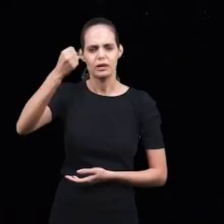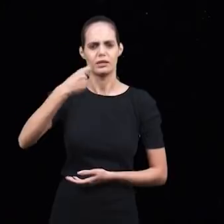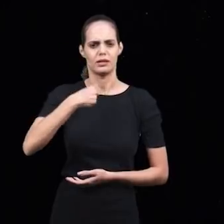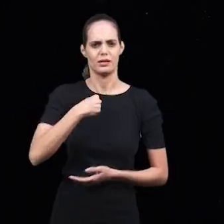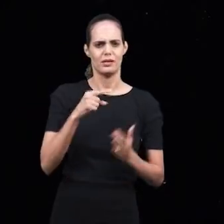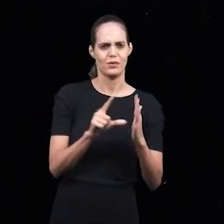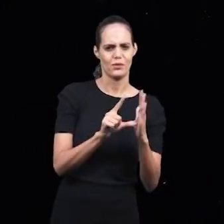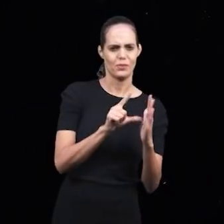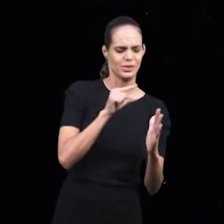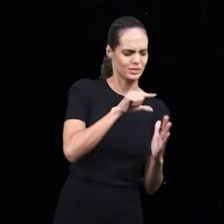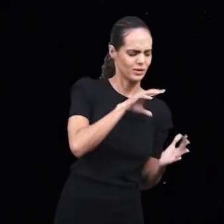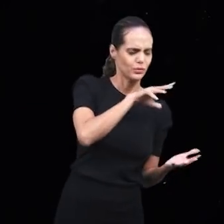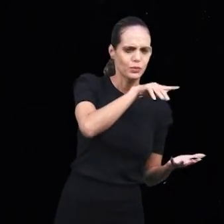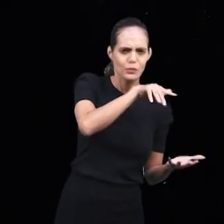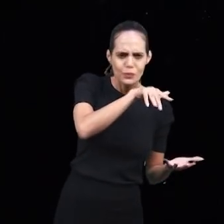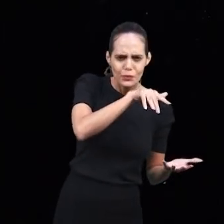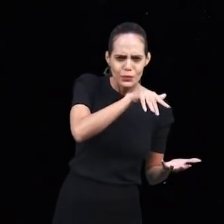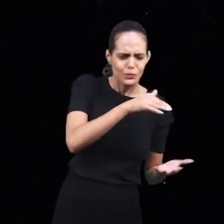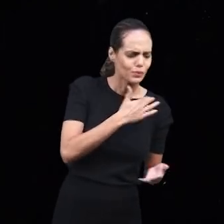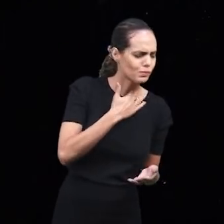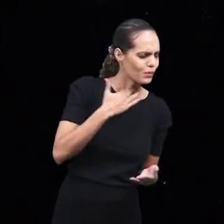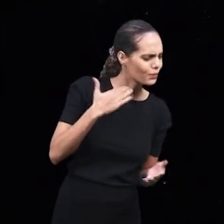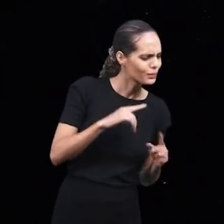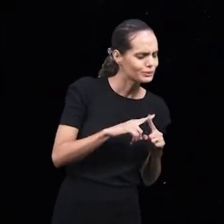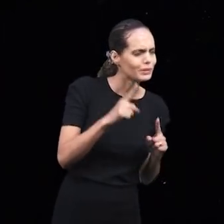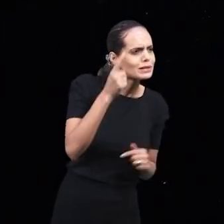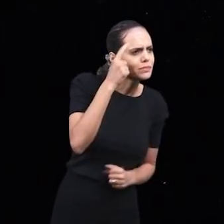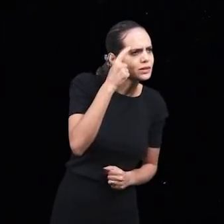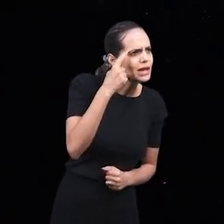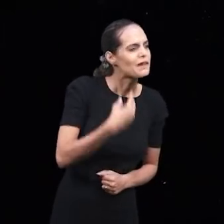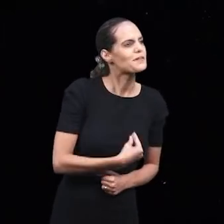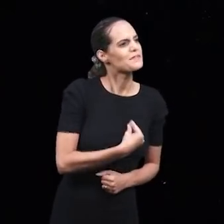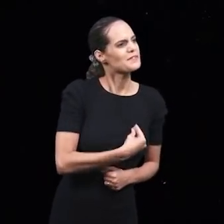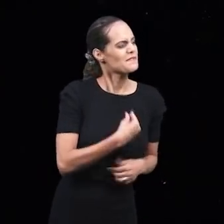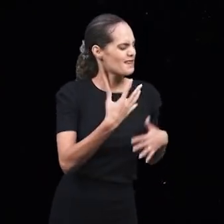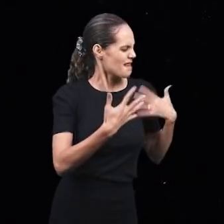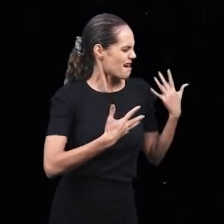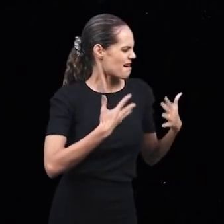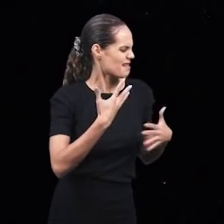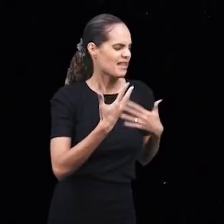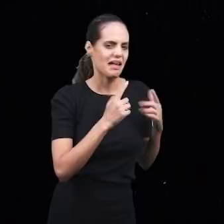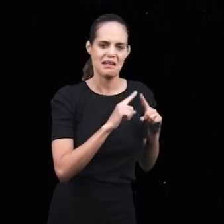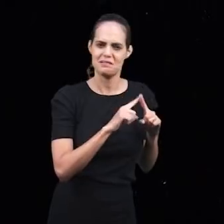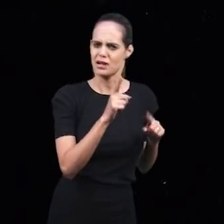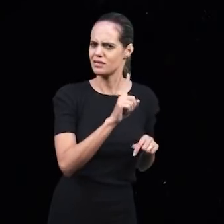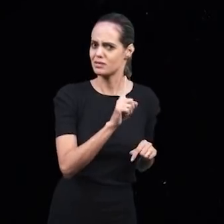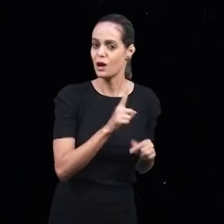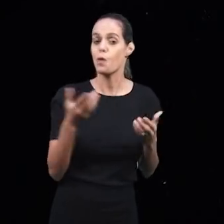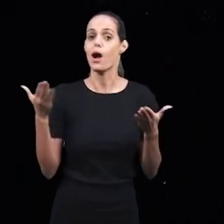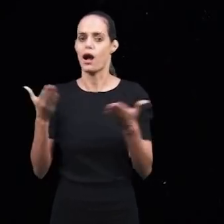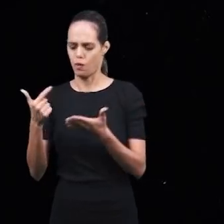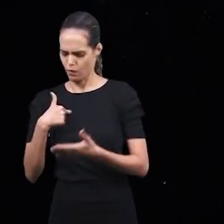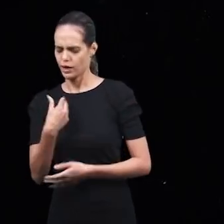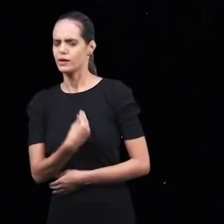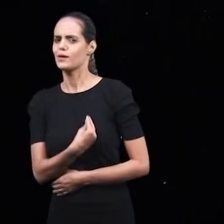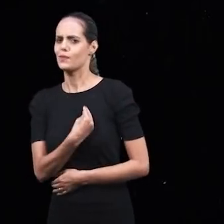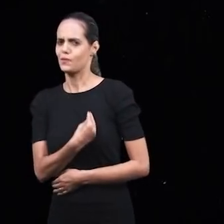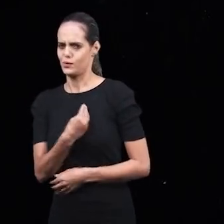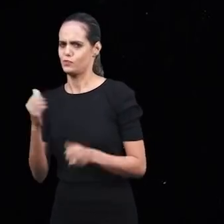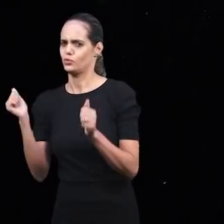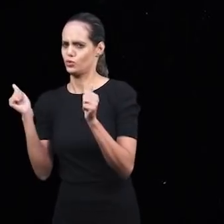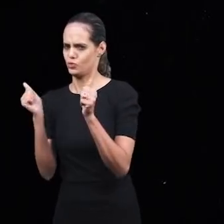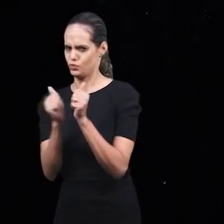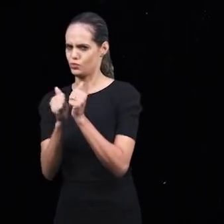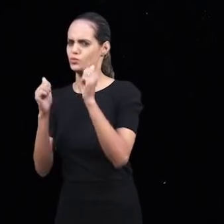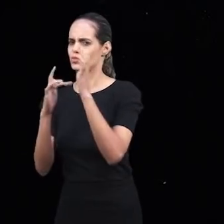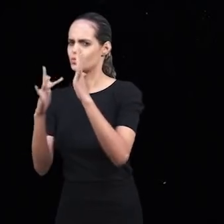morto pensei que vivia, já vivo e com Cristo morri. Para